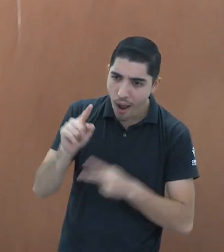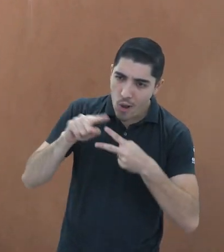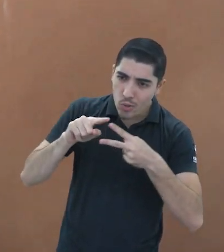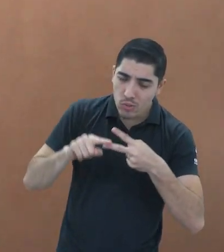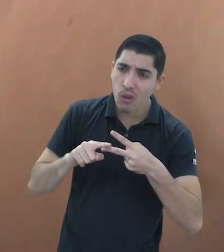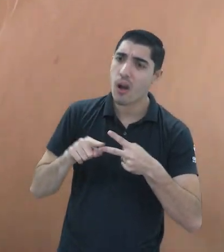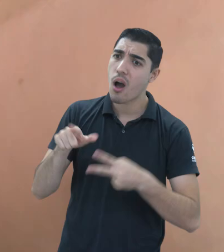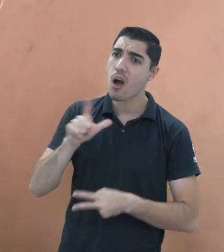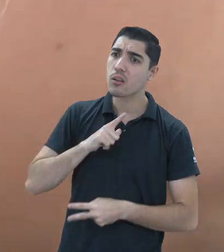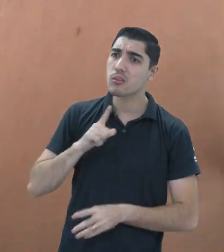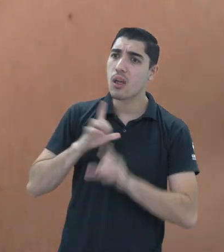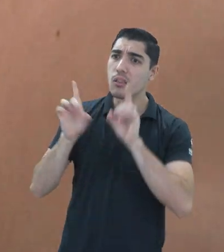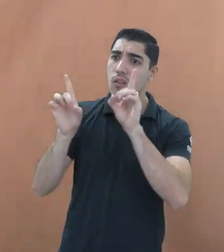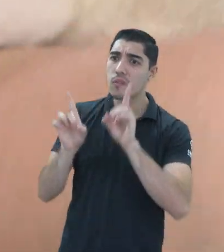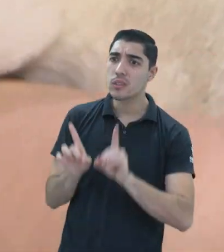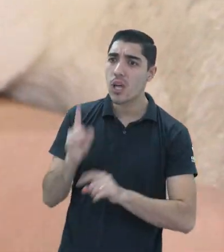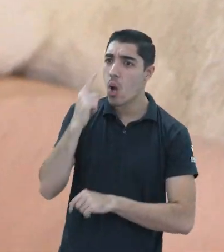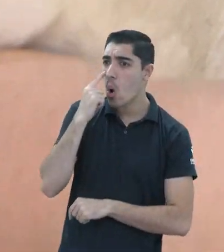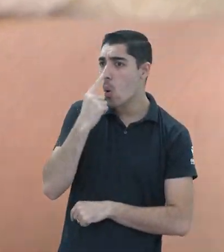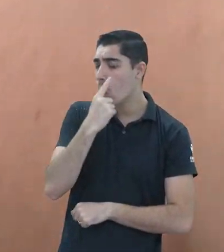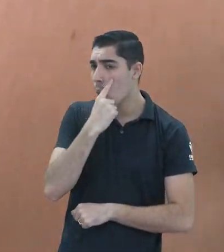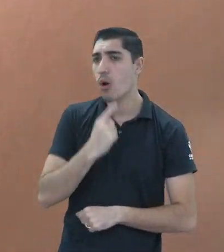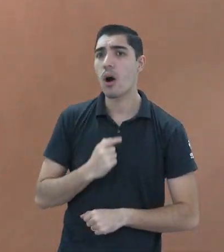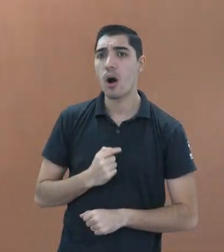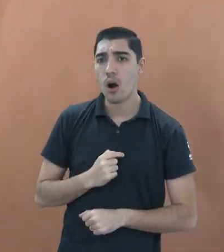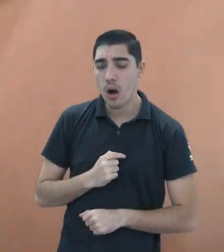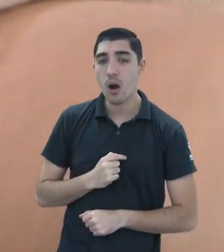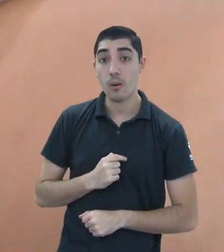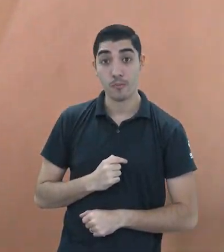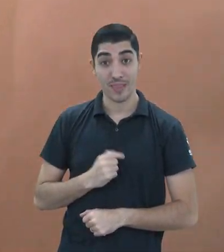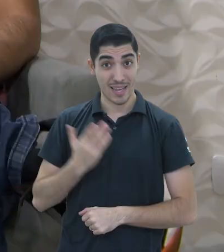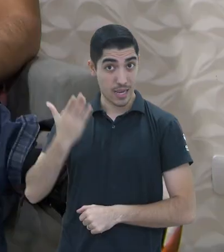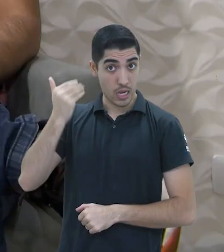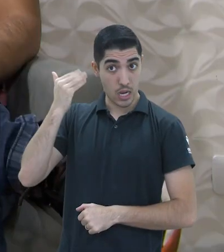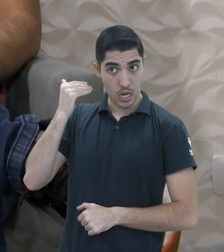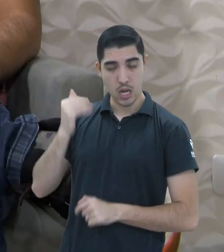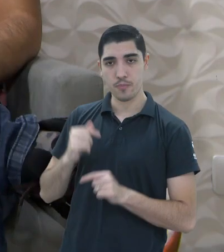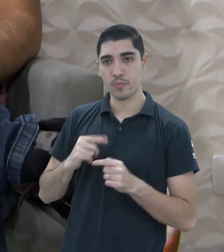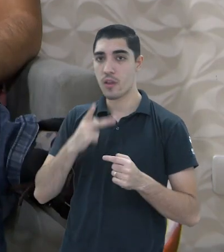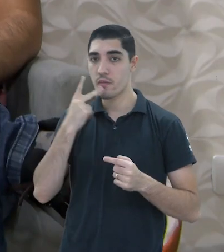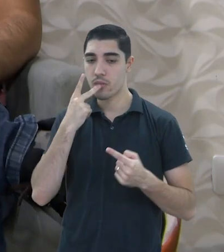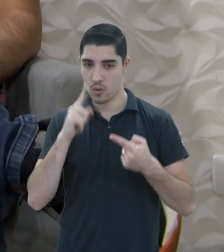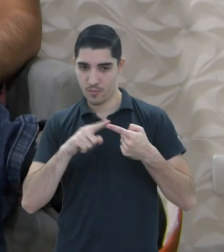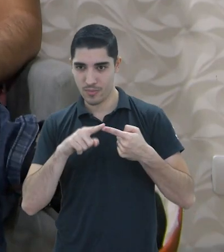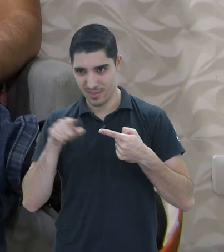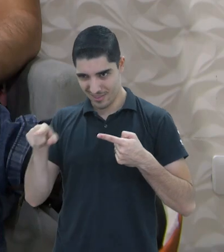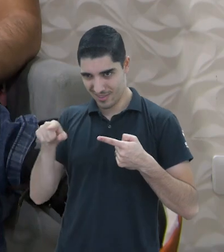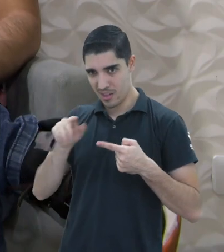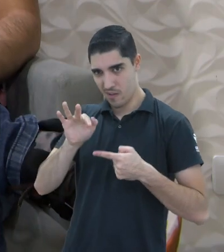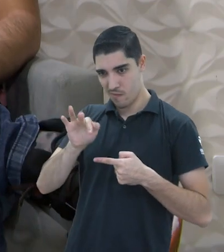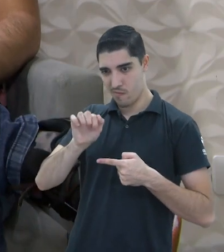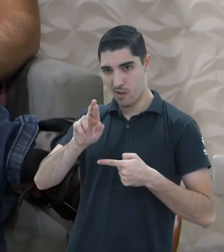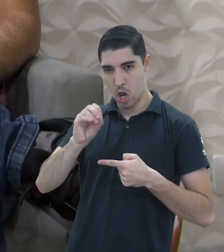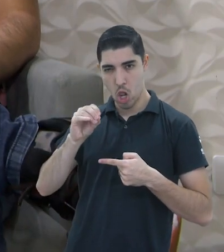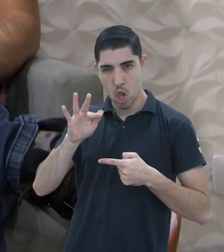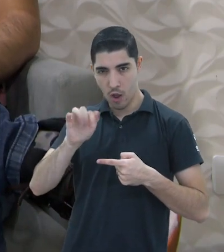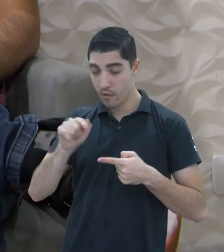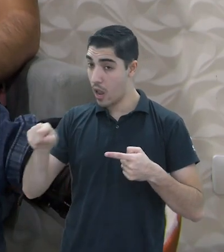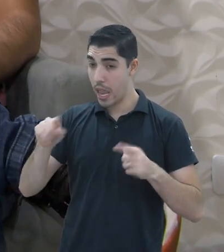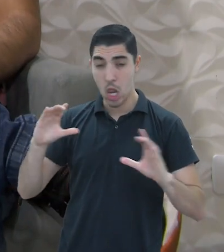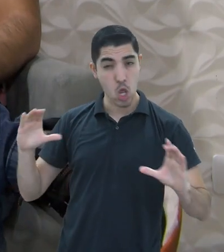viu que elas eram deficientes visuais. Na época, eles falaram que a Farofa era completamente